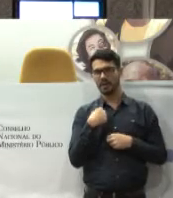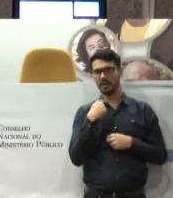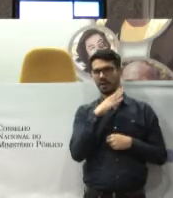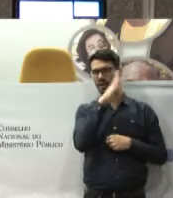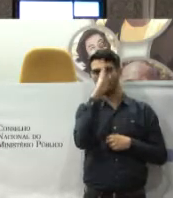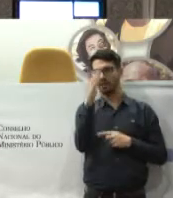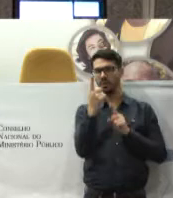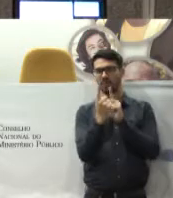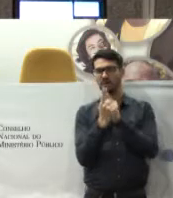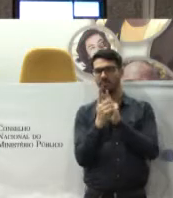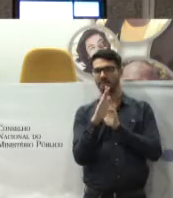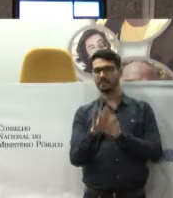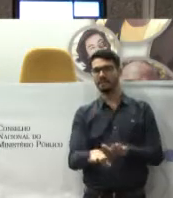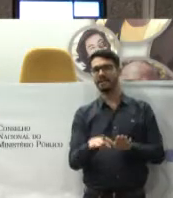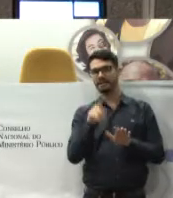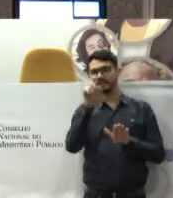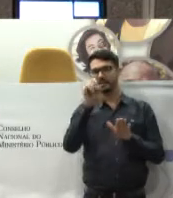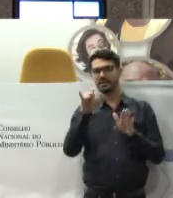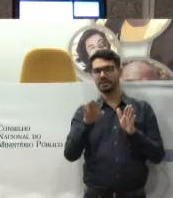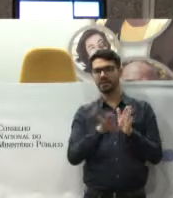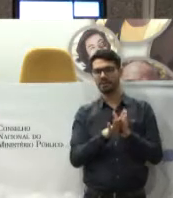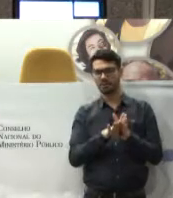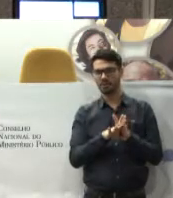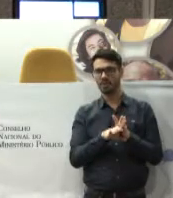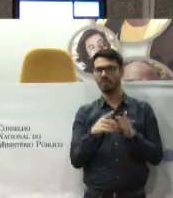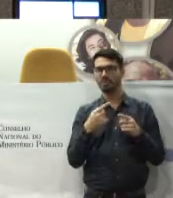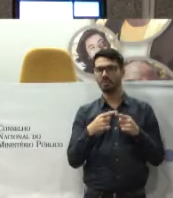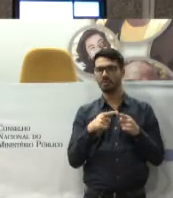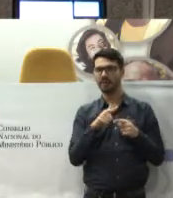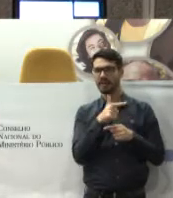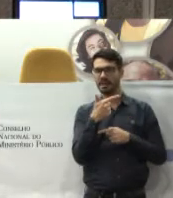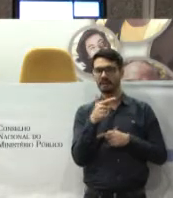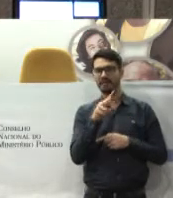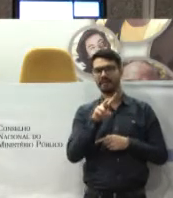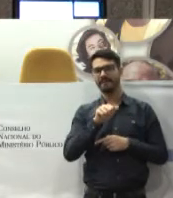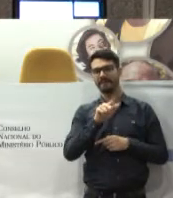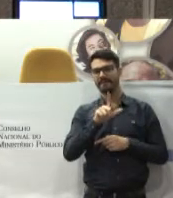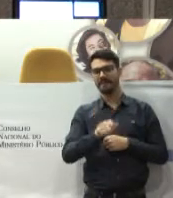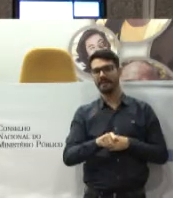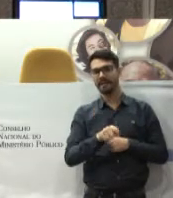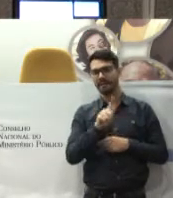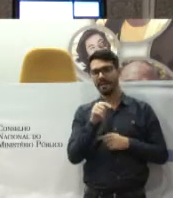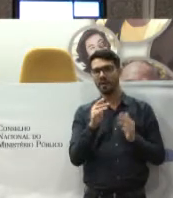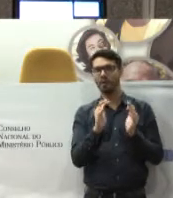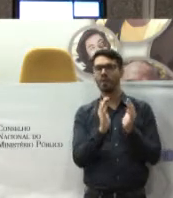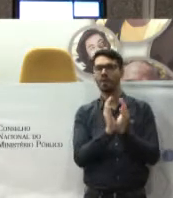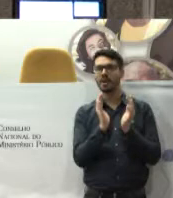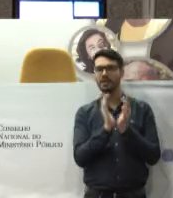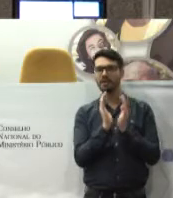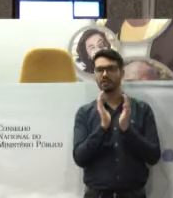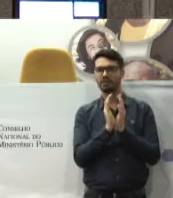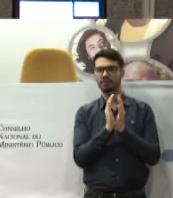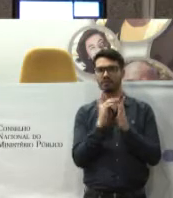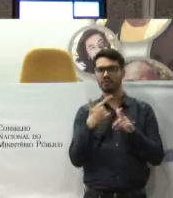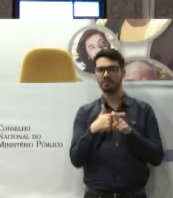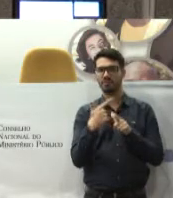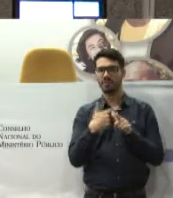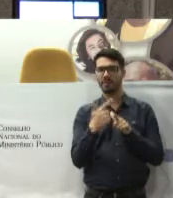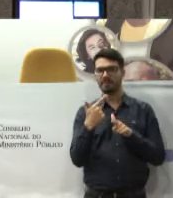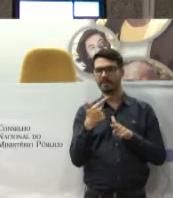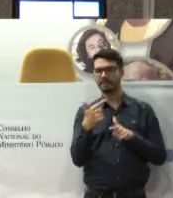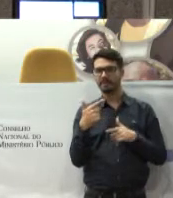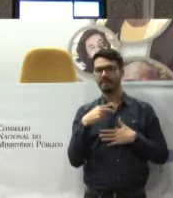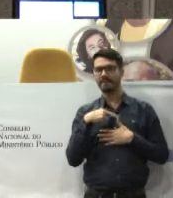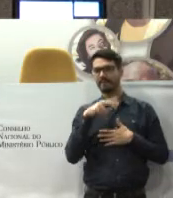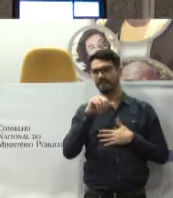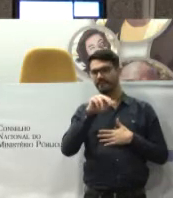vou ser atendido. Agora, se eu chego lá e não sou atendido porque não tem vaga, o litígio é coletivo. O problema não é que não tem vaga